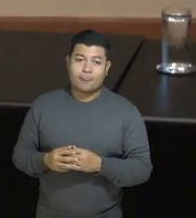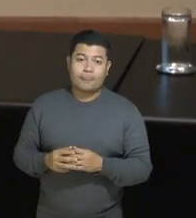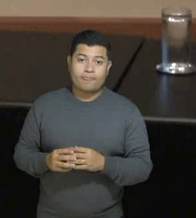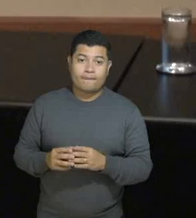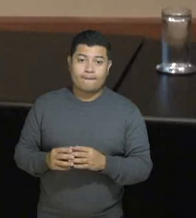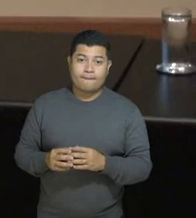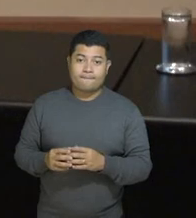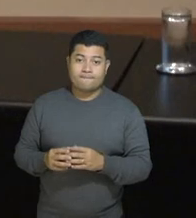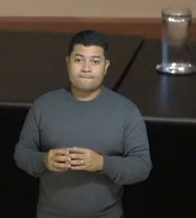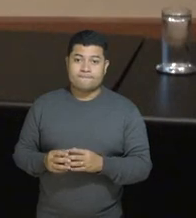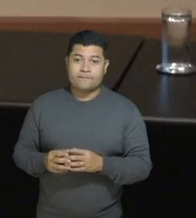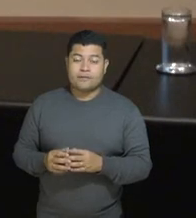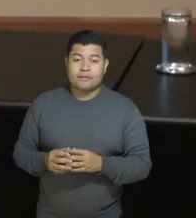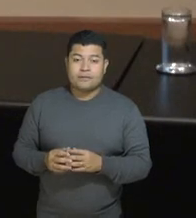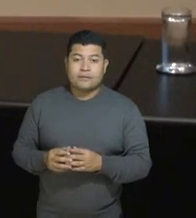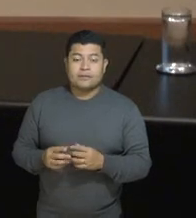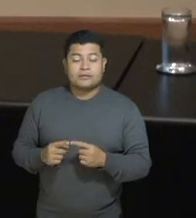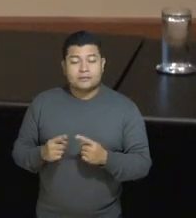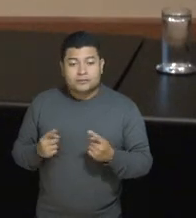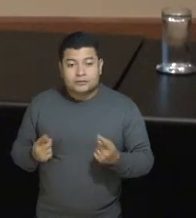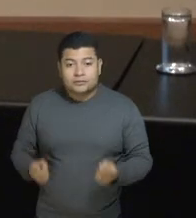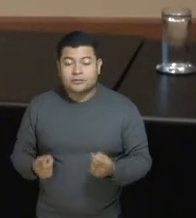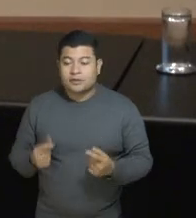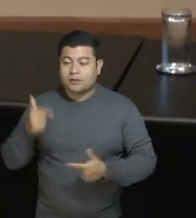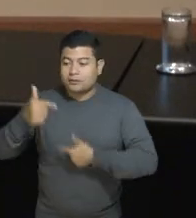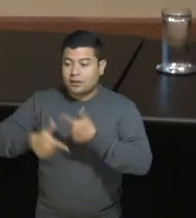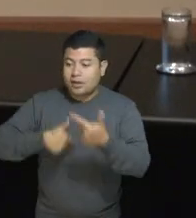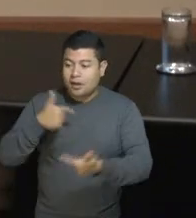esteja instalado. Né? E aí o trabalho para